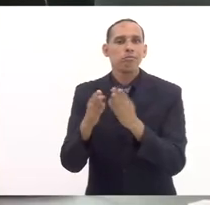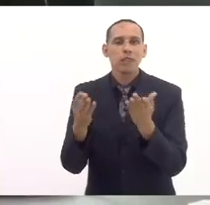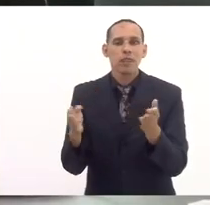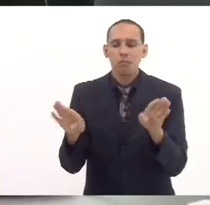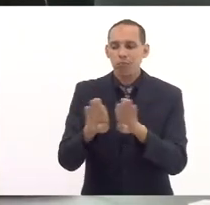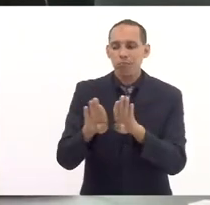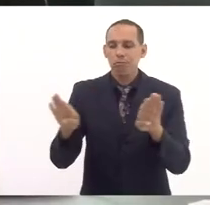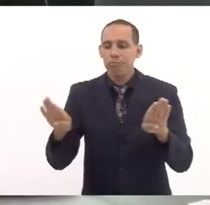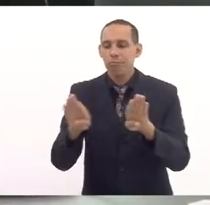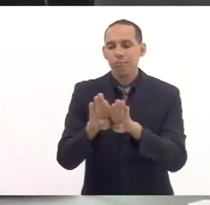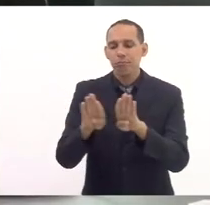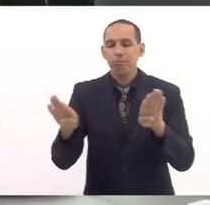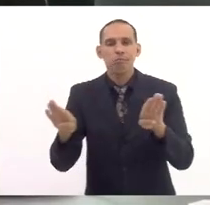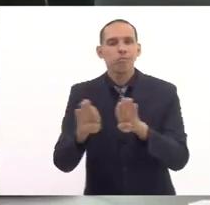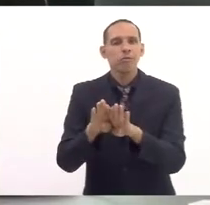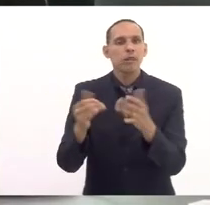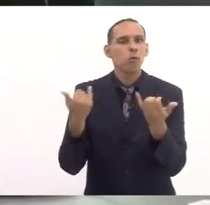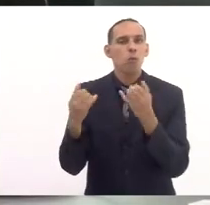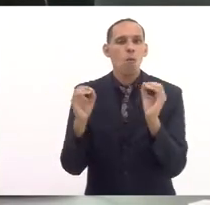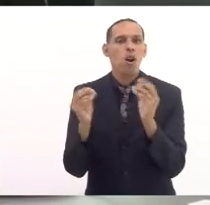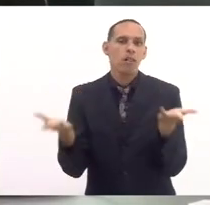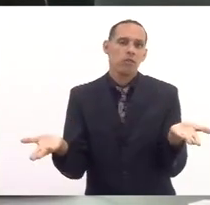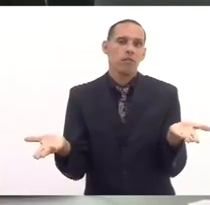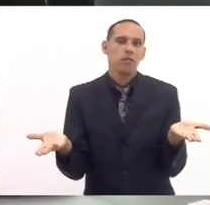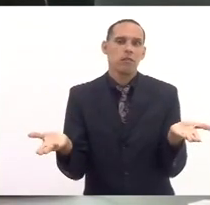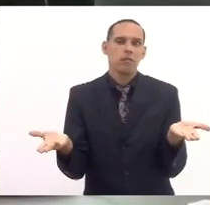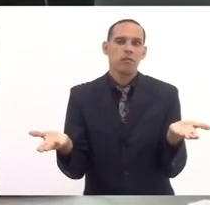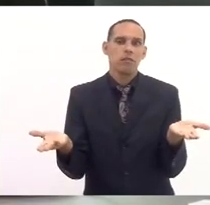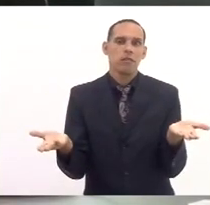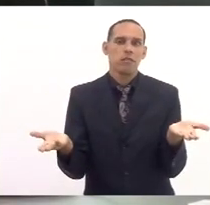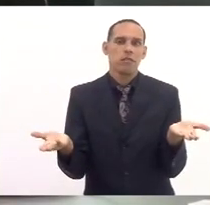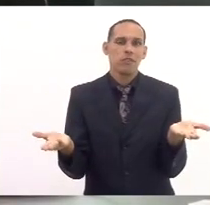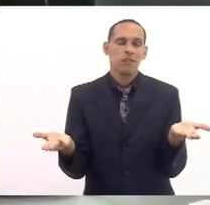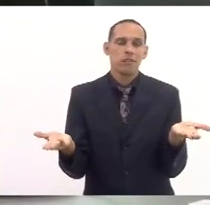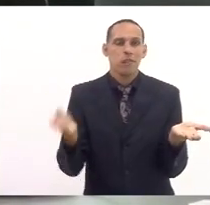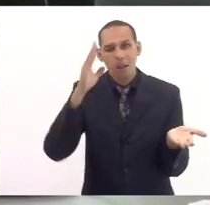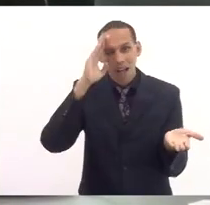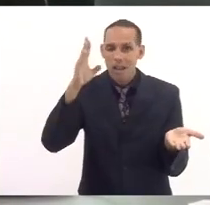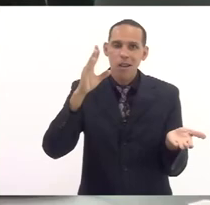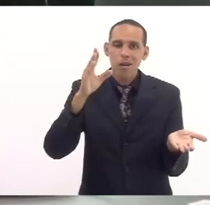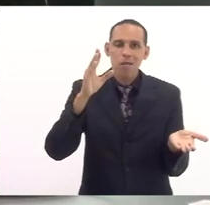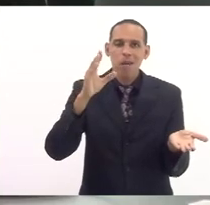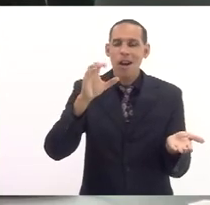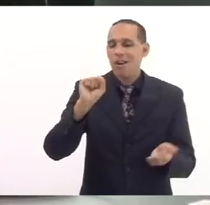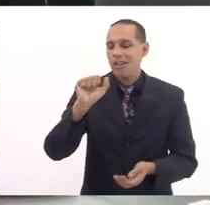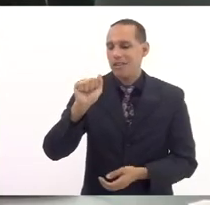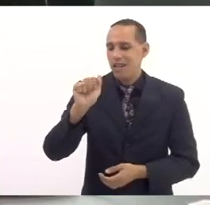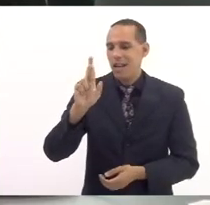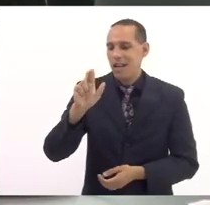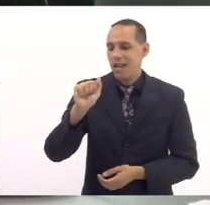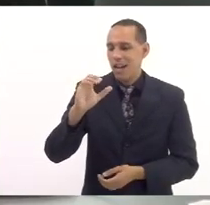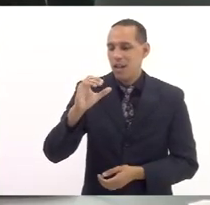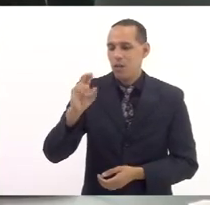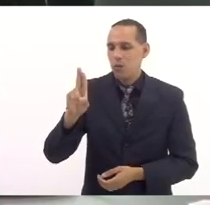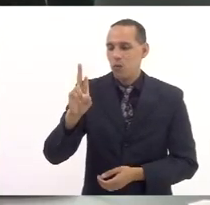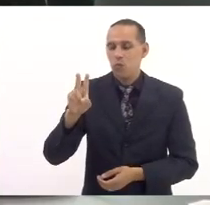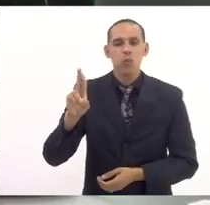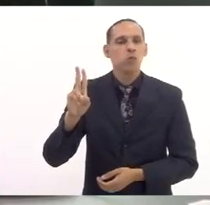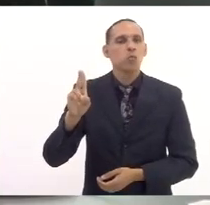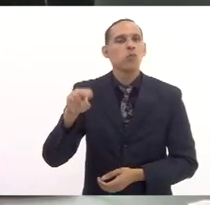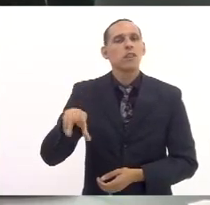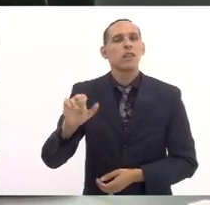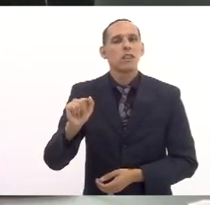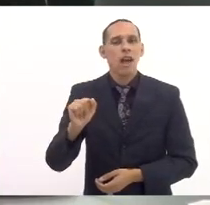abria e fechava. Abria e fechava. Então, isso aí é uma coisa, principalmente no ramal de Saracuruna, que todo mundo reclama